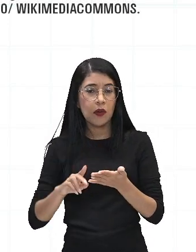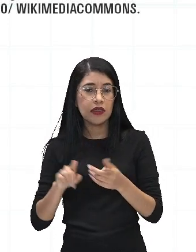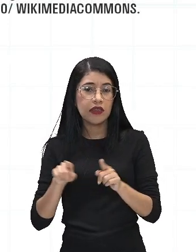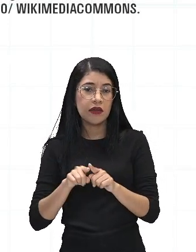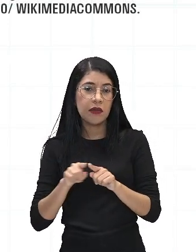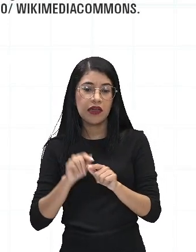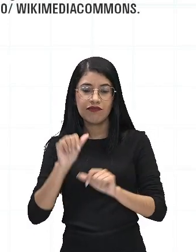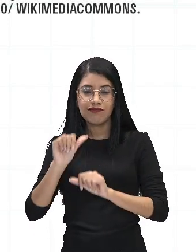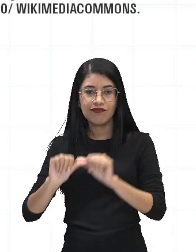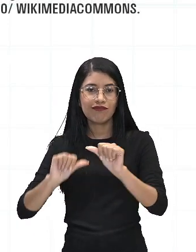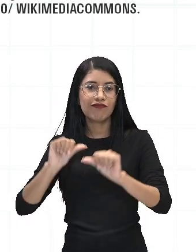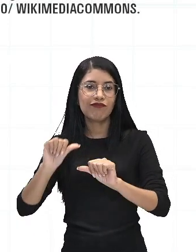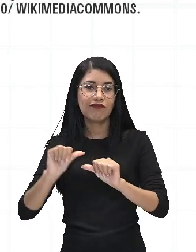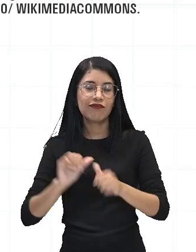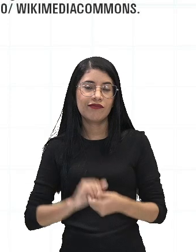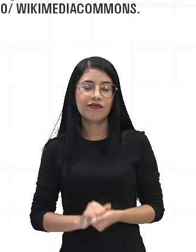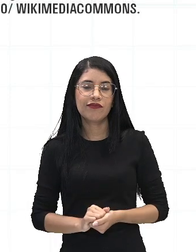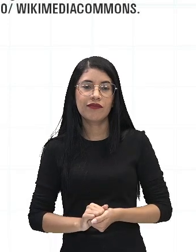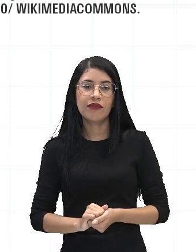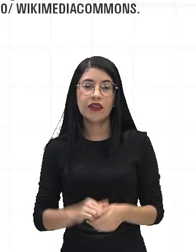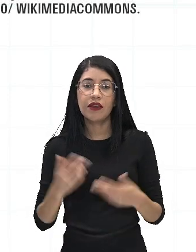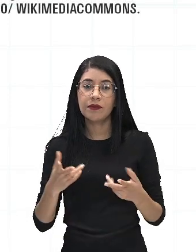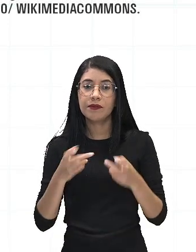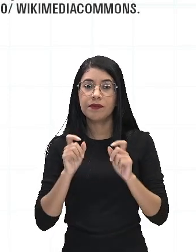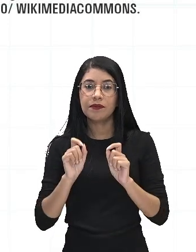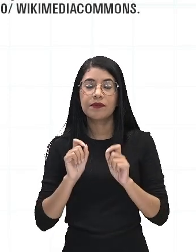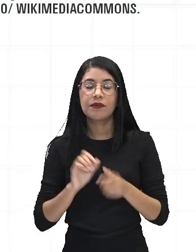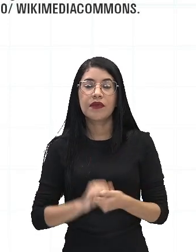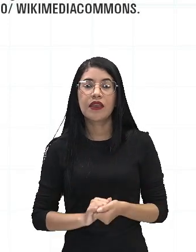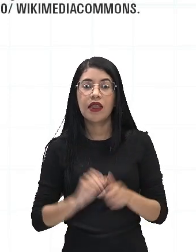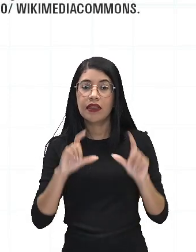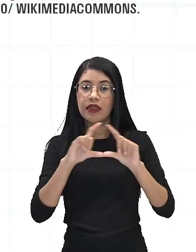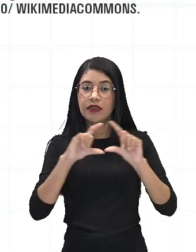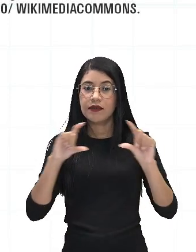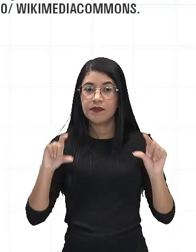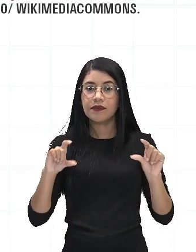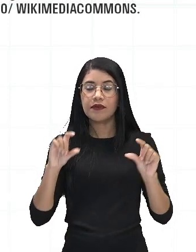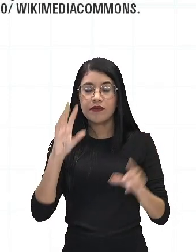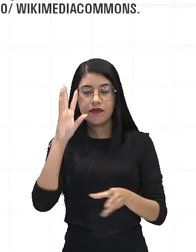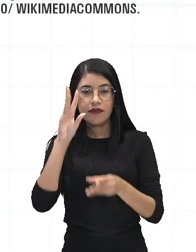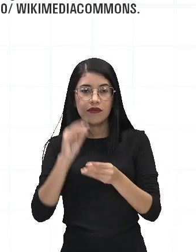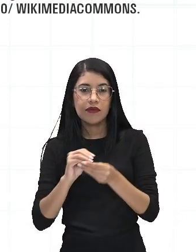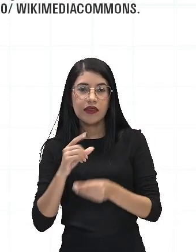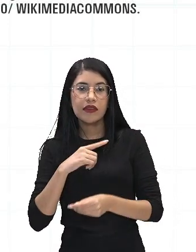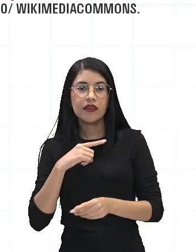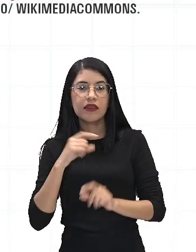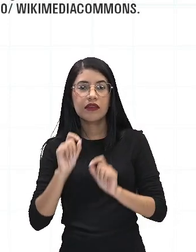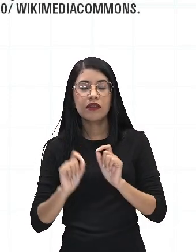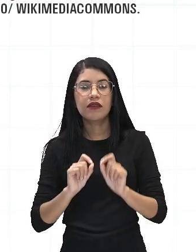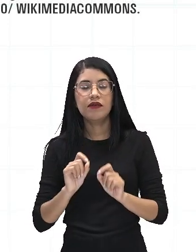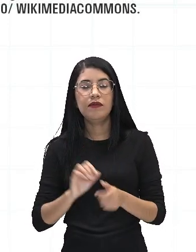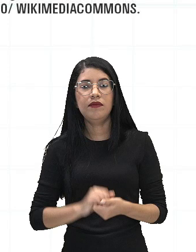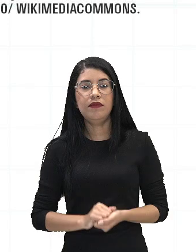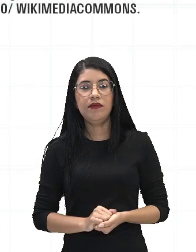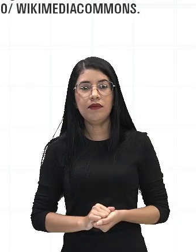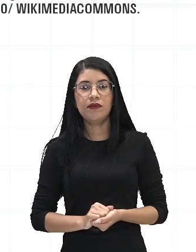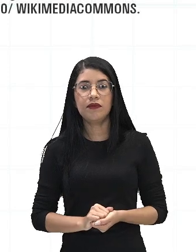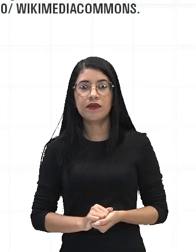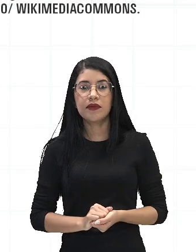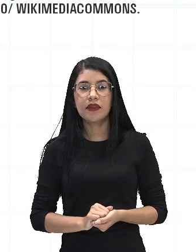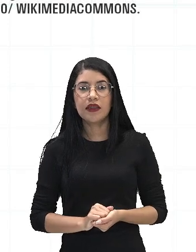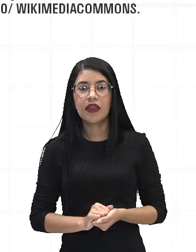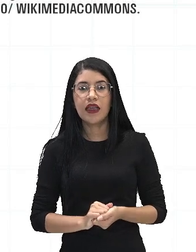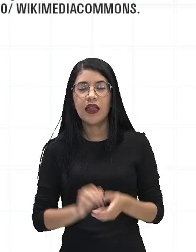sua identidade. Então observem que este trecho da resenha, que contém um resumo, ali faz uma síntese